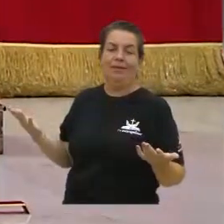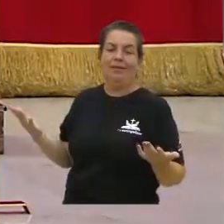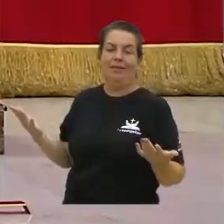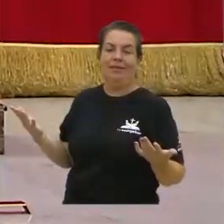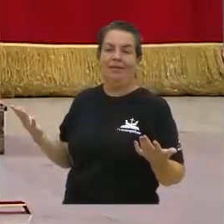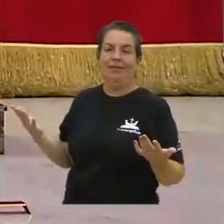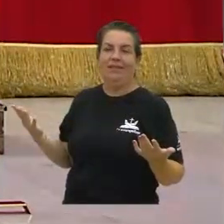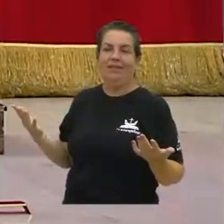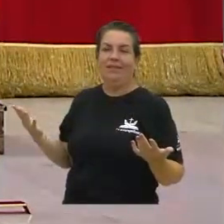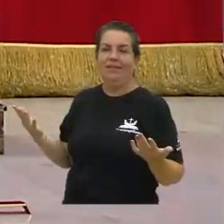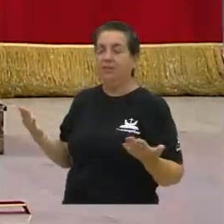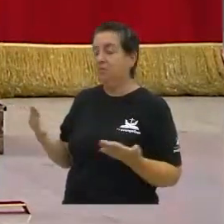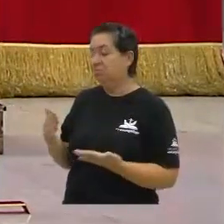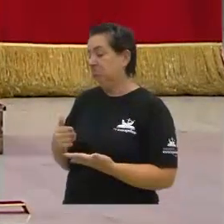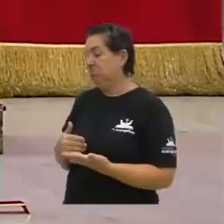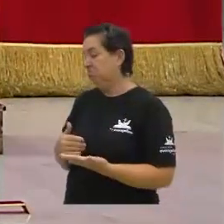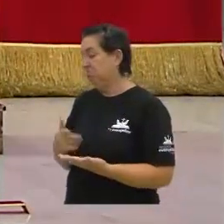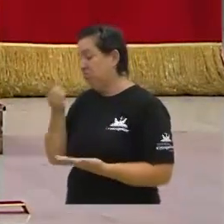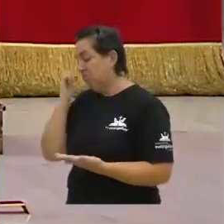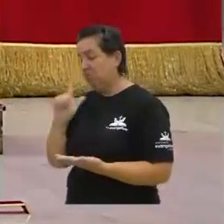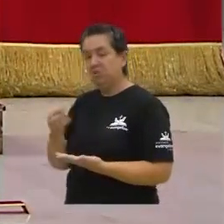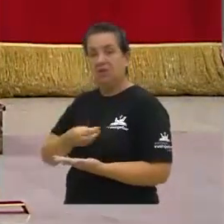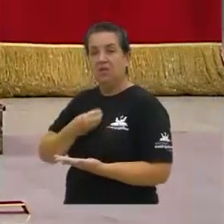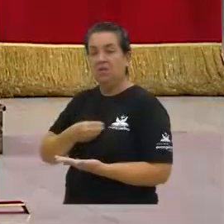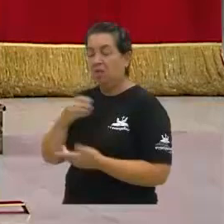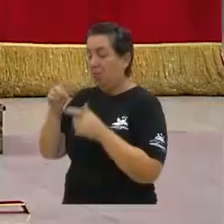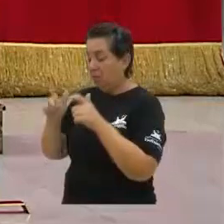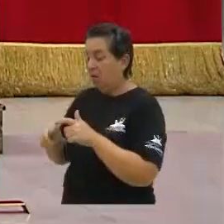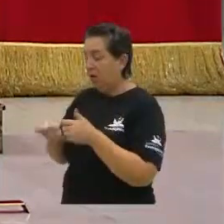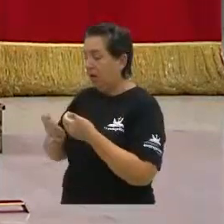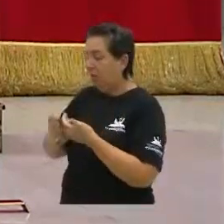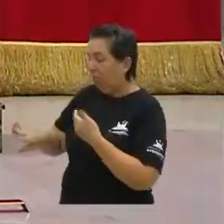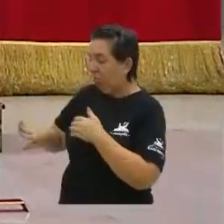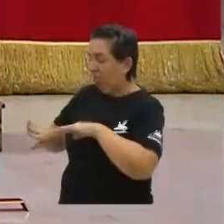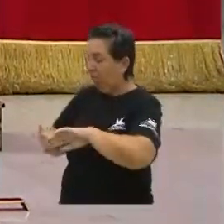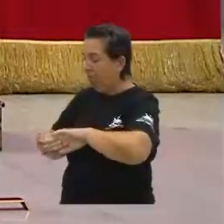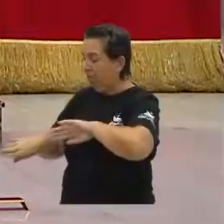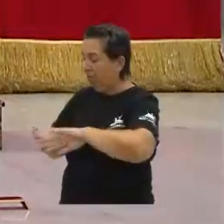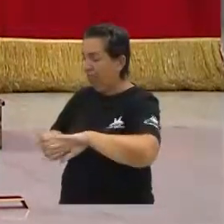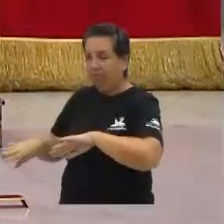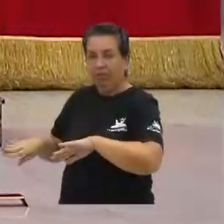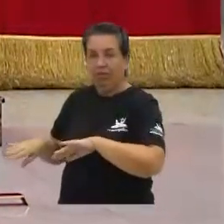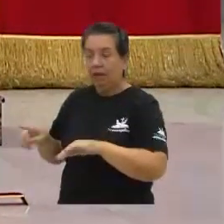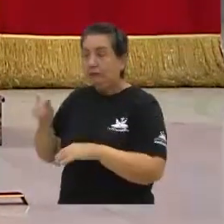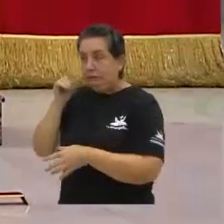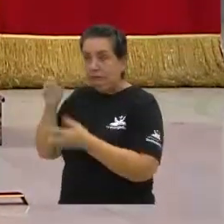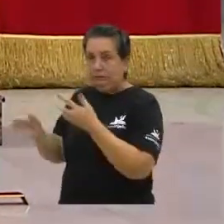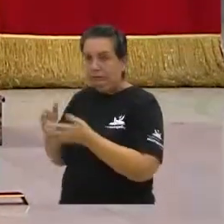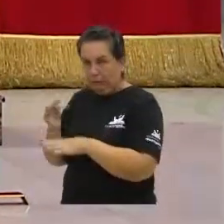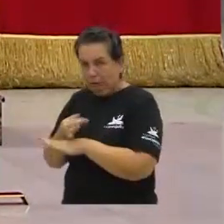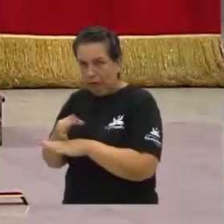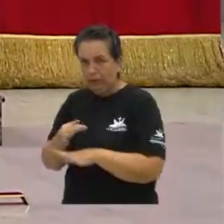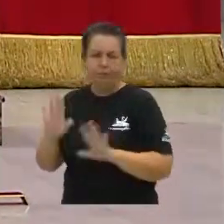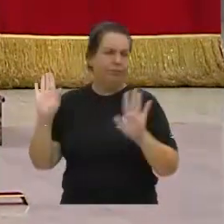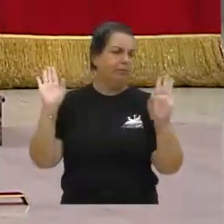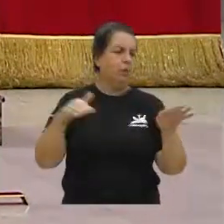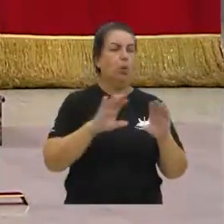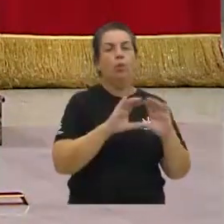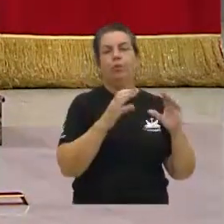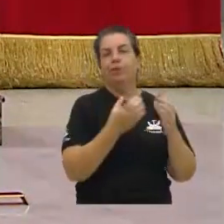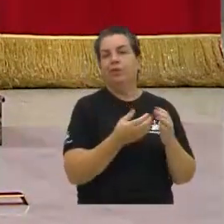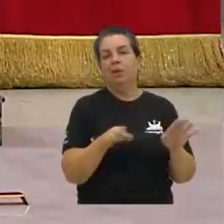a um reino dividido. Se nem o diabo aguenta, quanto mais nossas